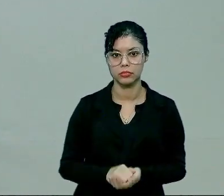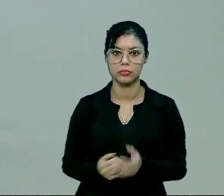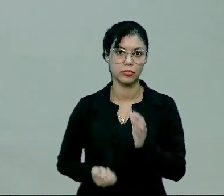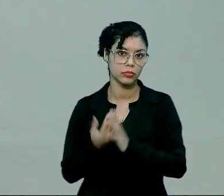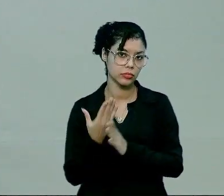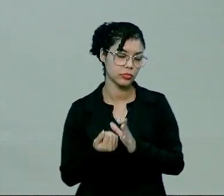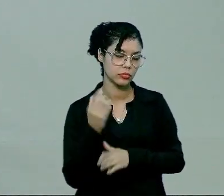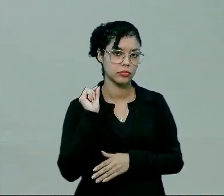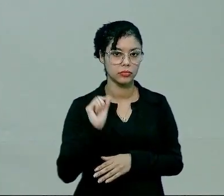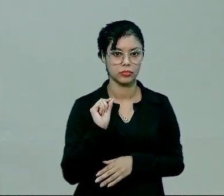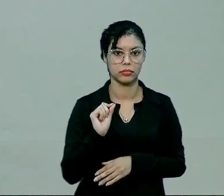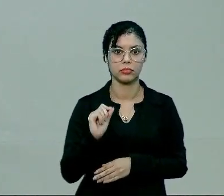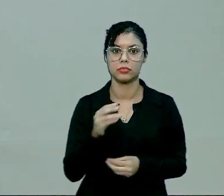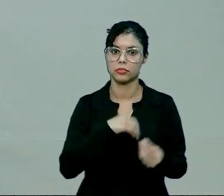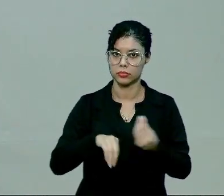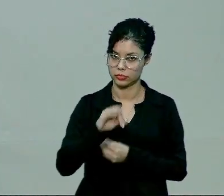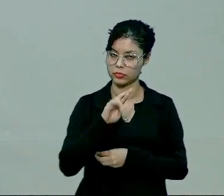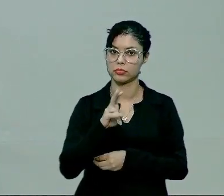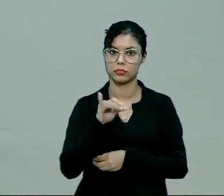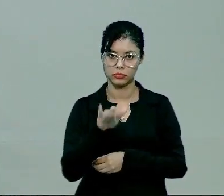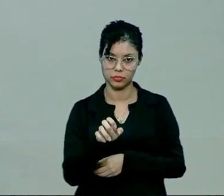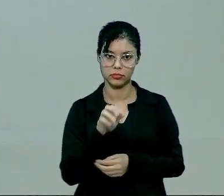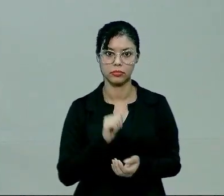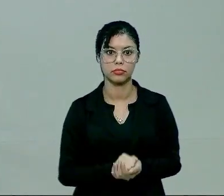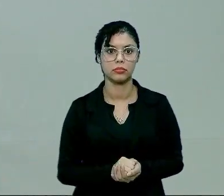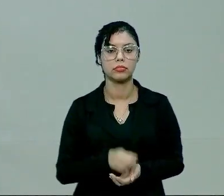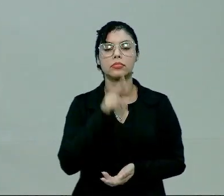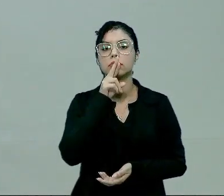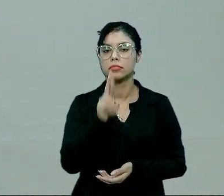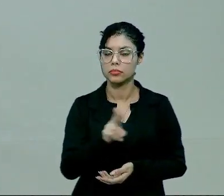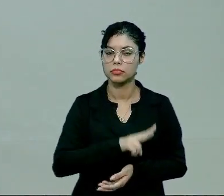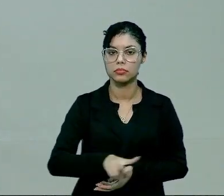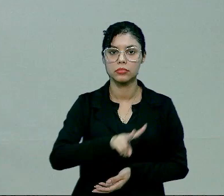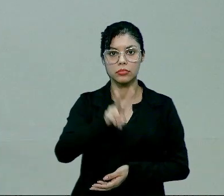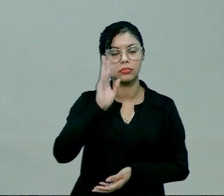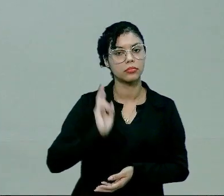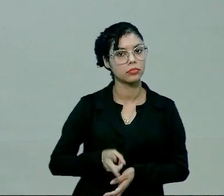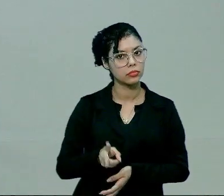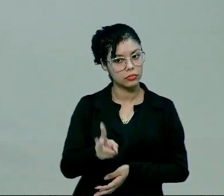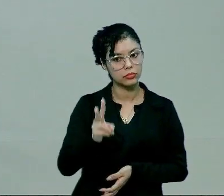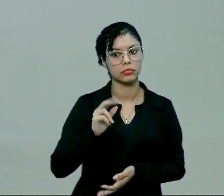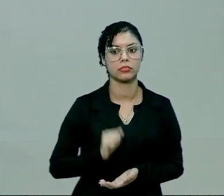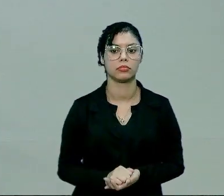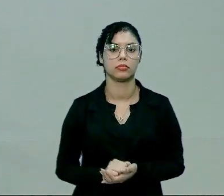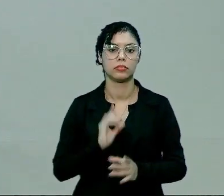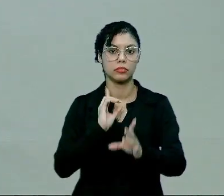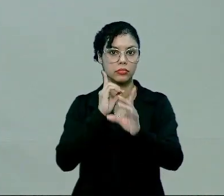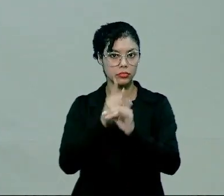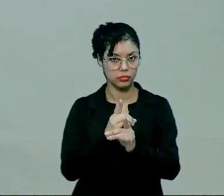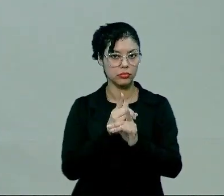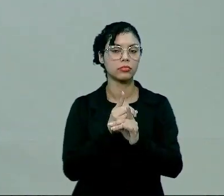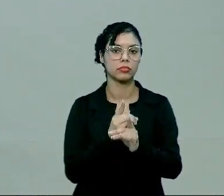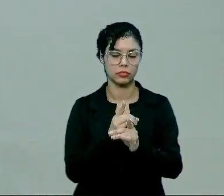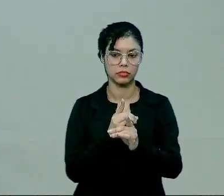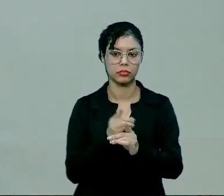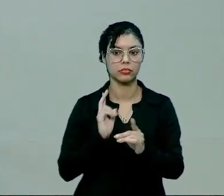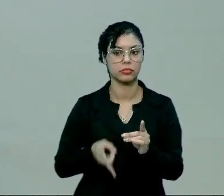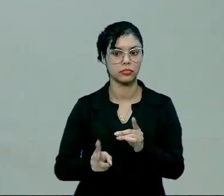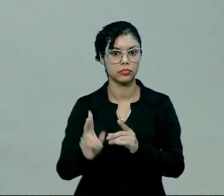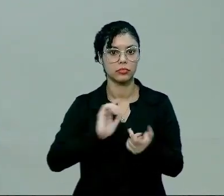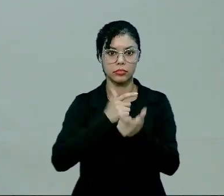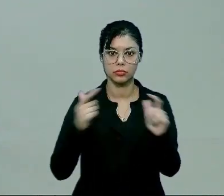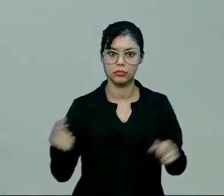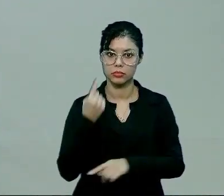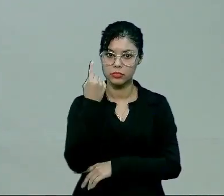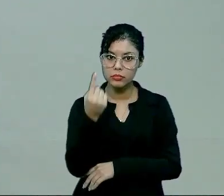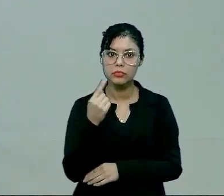formação de produtos do que formação de reagentes. Então, calculei o valor da constante de equilíbrio, descobri que esse valor da constante ele é